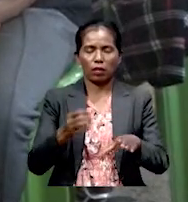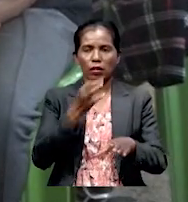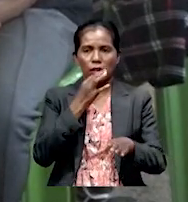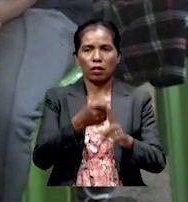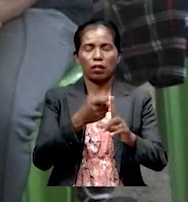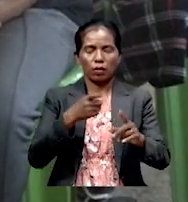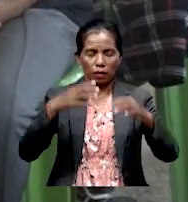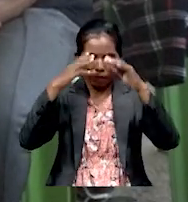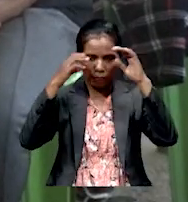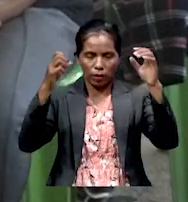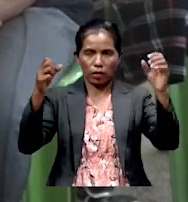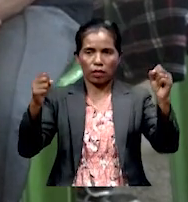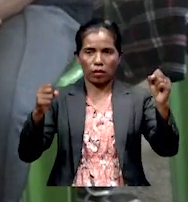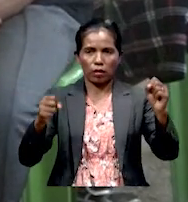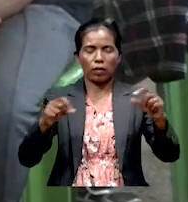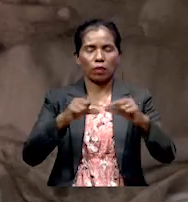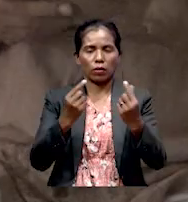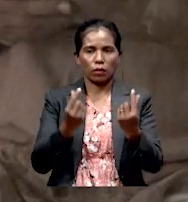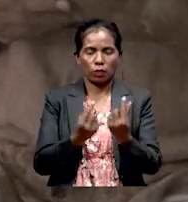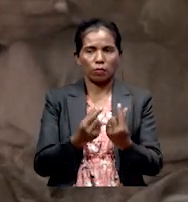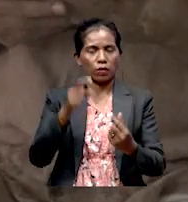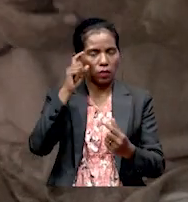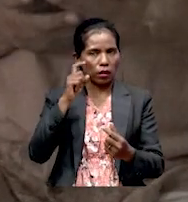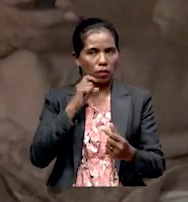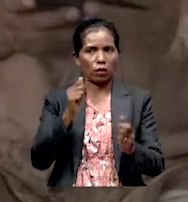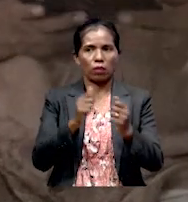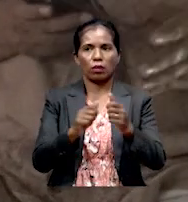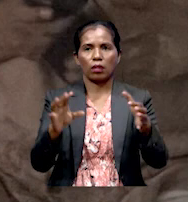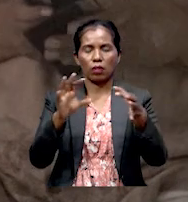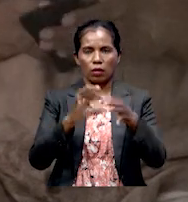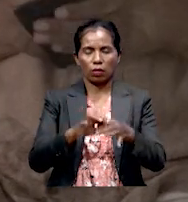husi presidente movimento Brigada Xanana, honia membro no